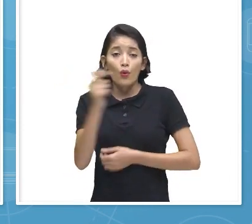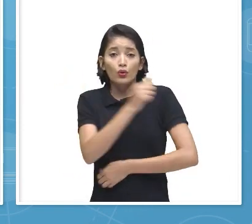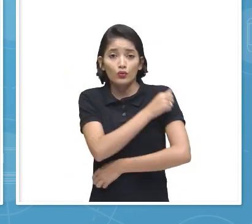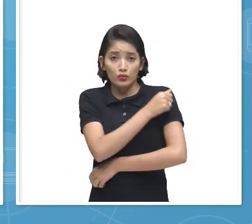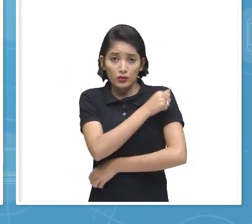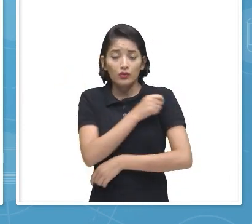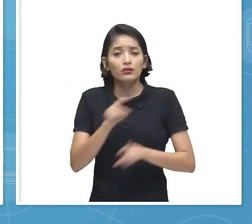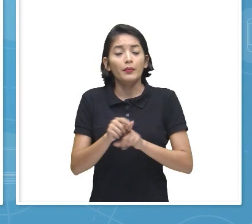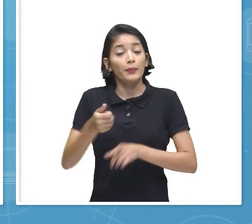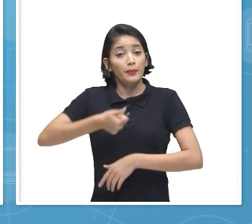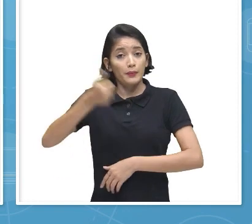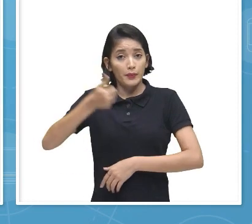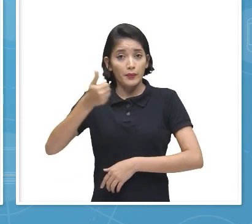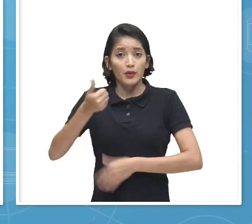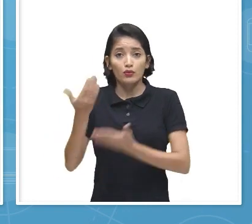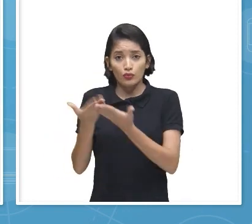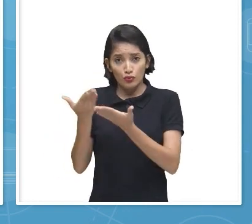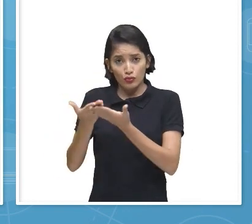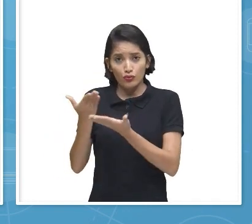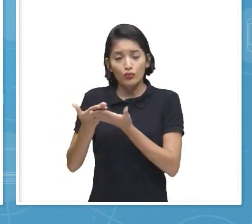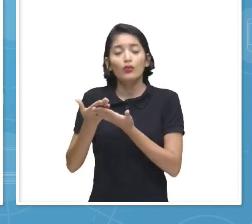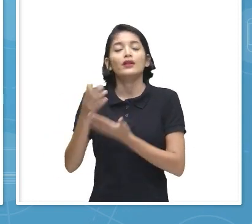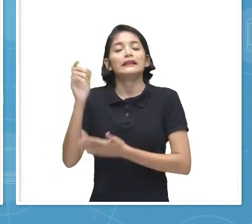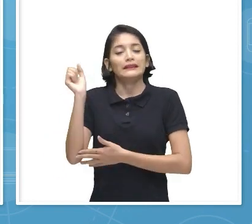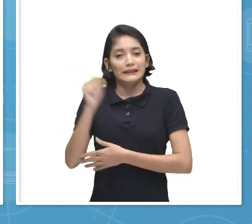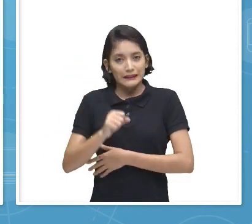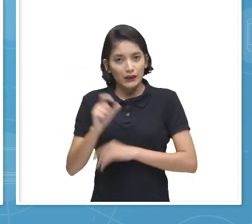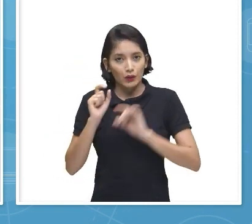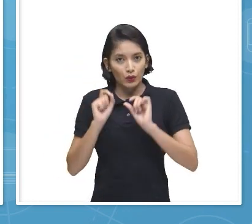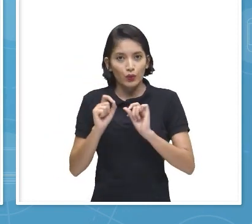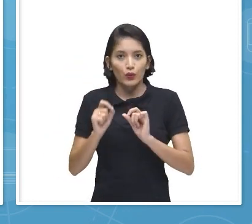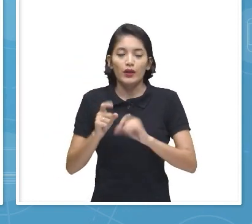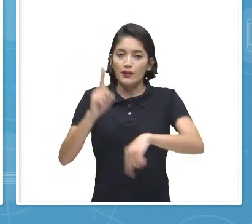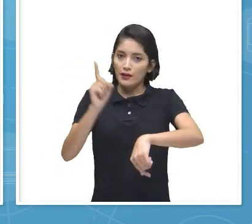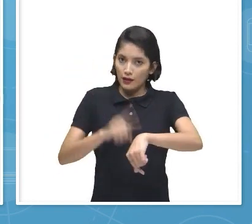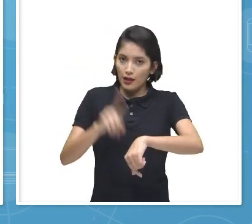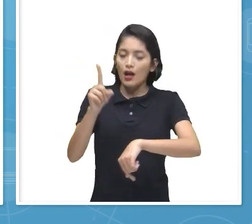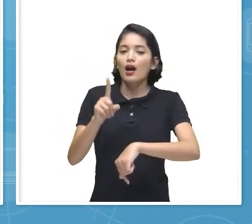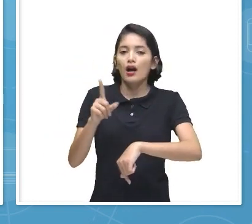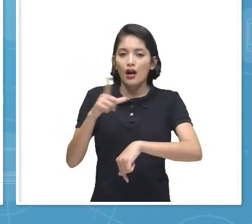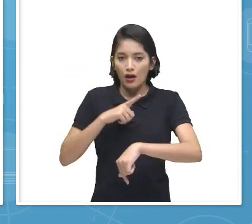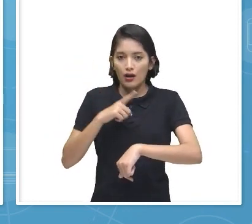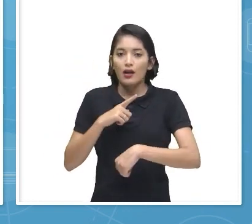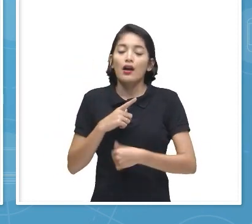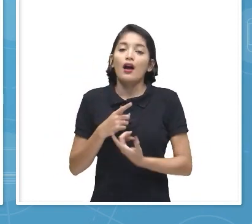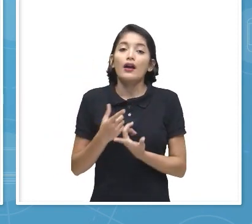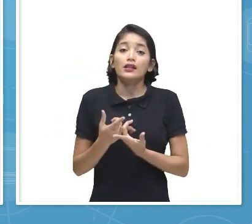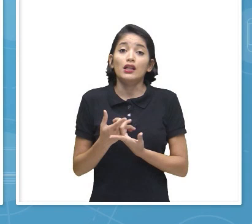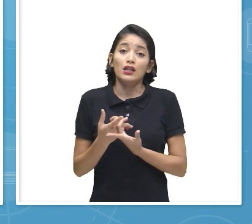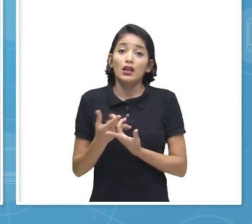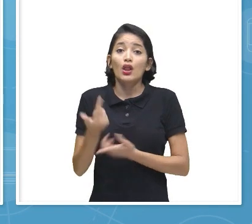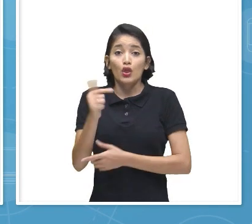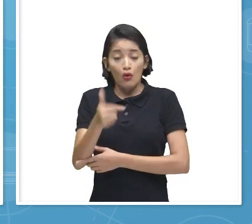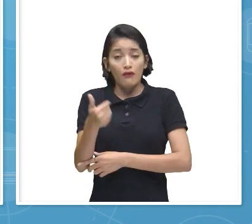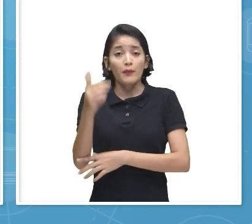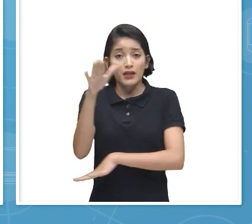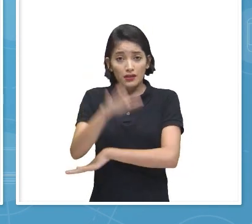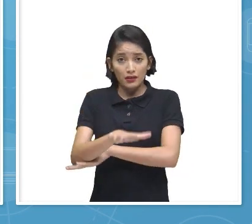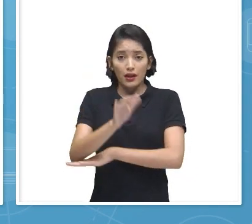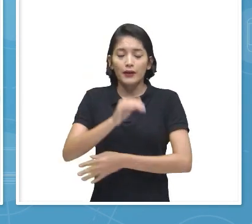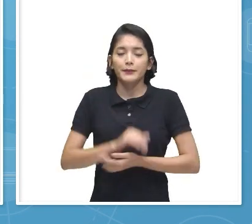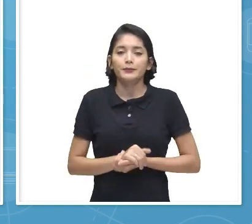momento, a primeira aula, a aula da manhã, sim, ela é ao vivo, aí temos uma reprise no horário da tarde, tá?